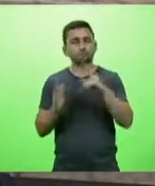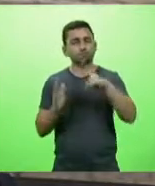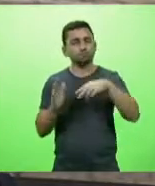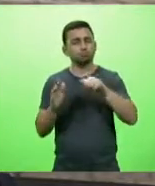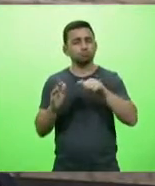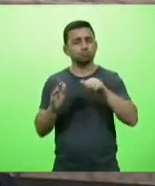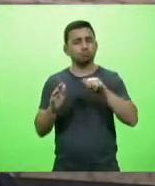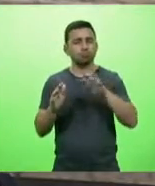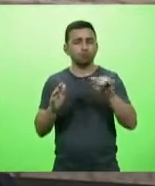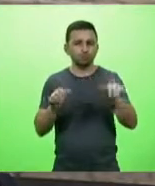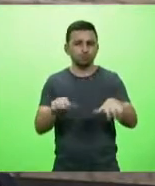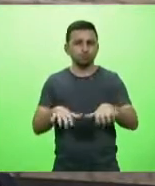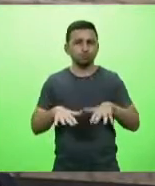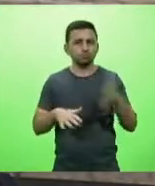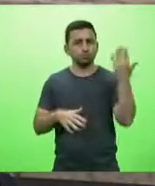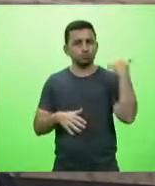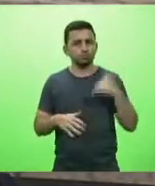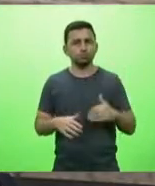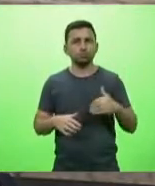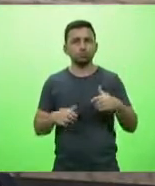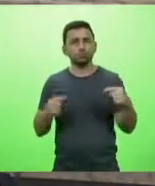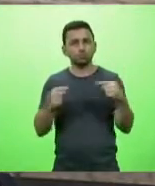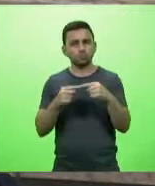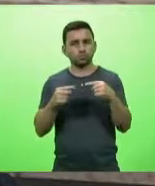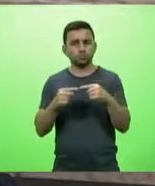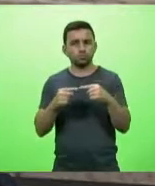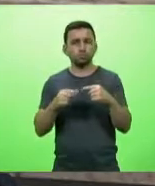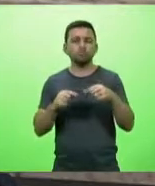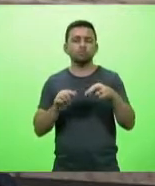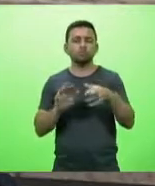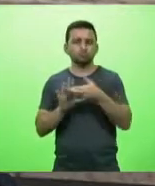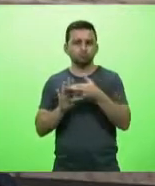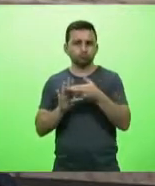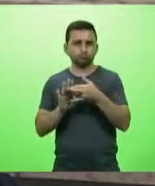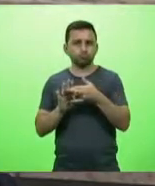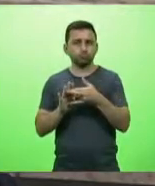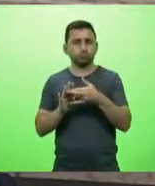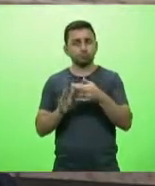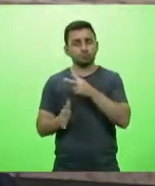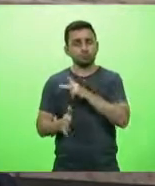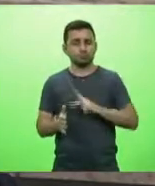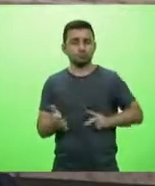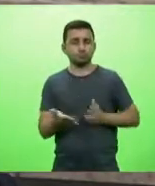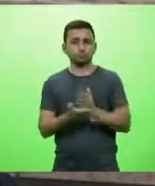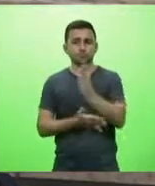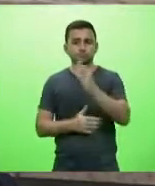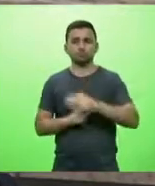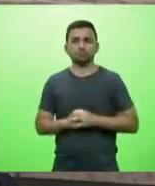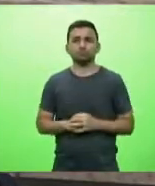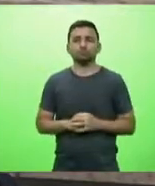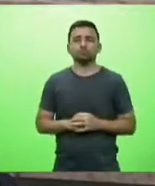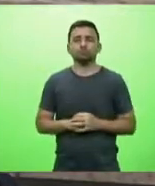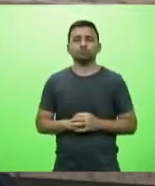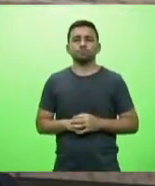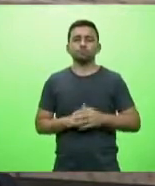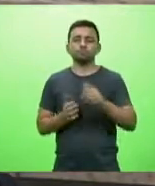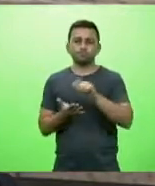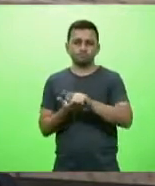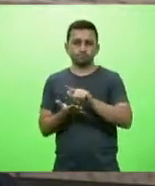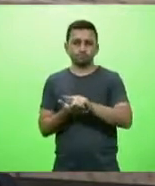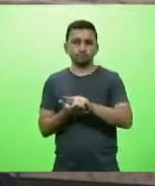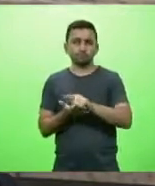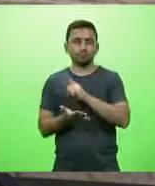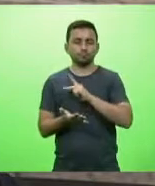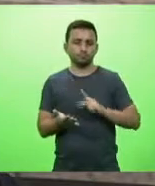consonância com o parágrafo 1º do artigo 106 do regimento interno, o senhor presidente deu a por aprovada. Expediente. O senhor presidente solicitou que